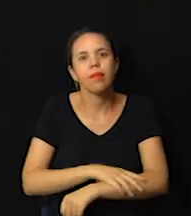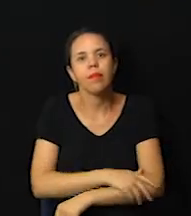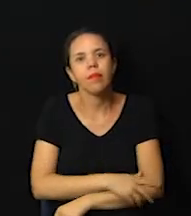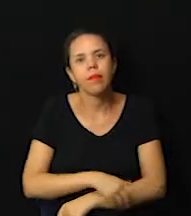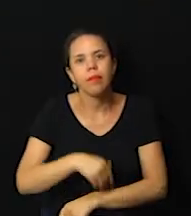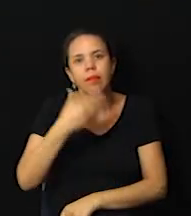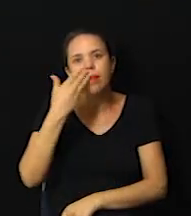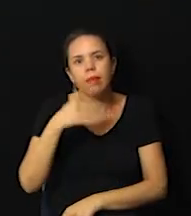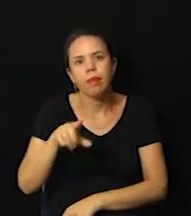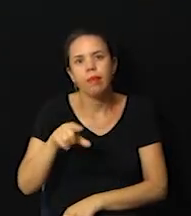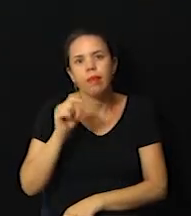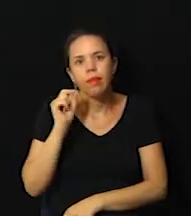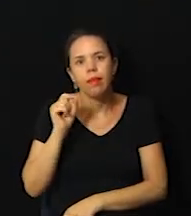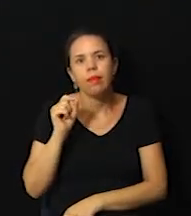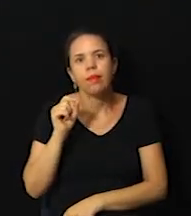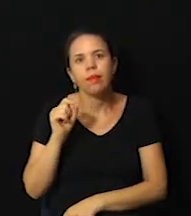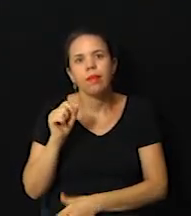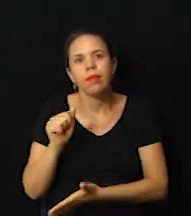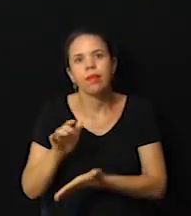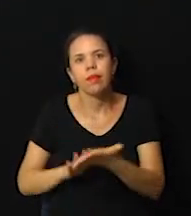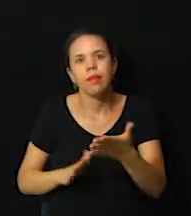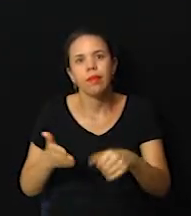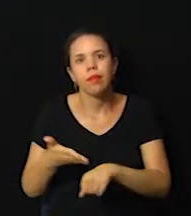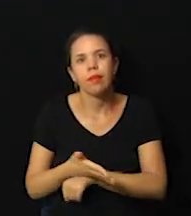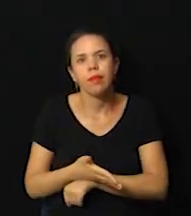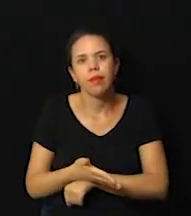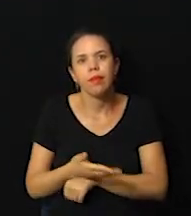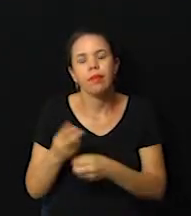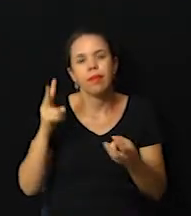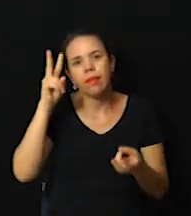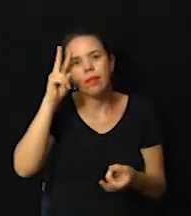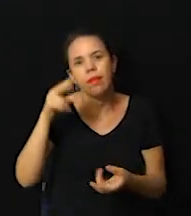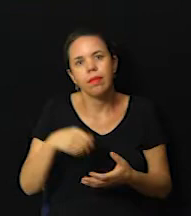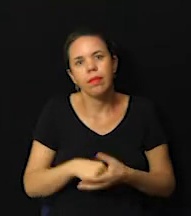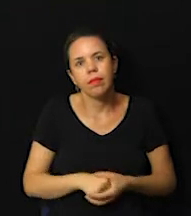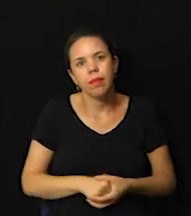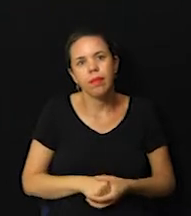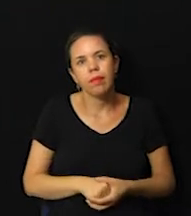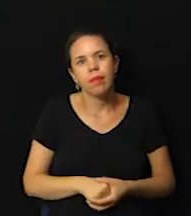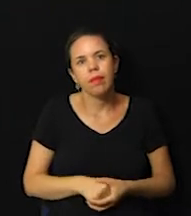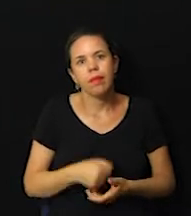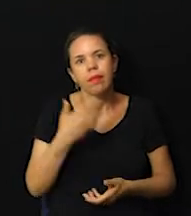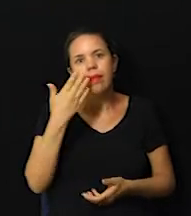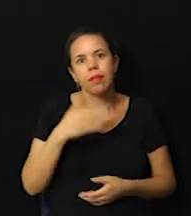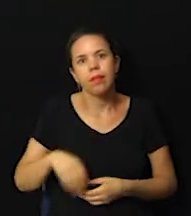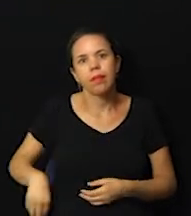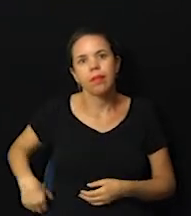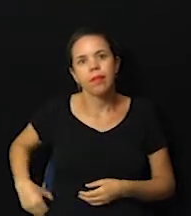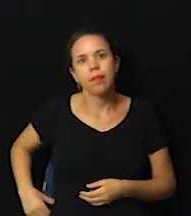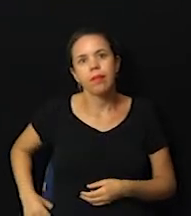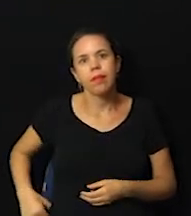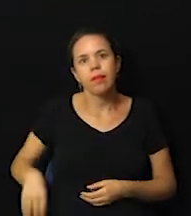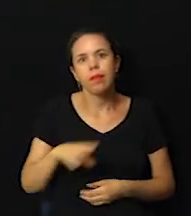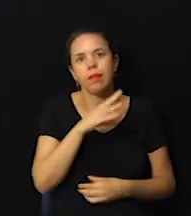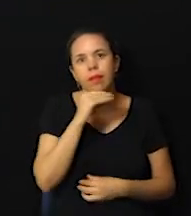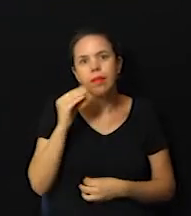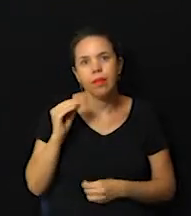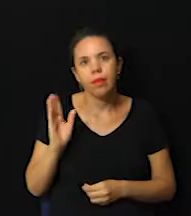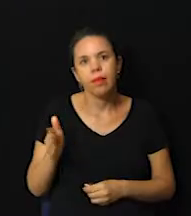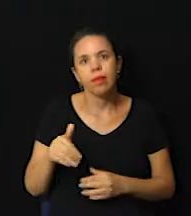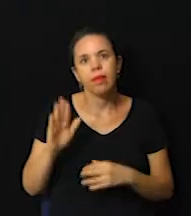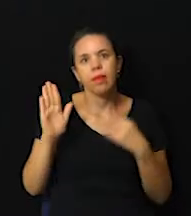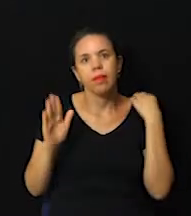A criança escolhe a atividade que vai participar? Conta um pouquinho do dia a dia com as crianças e adolescentes também, né? Já um